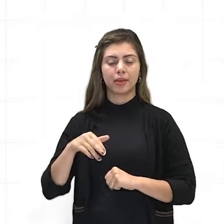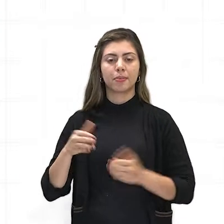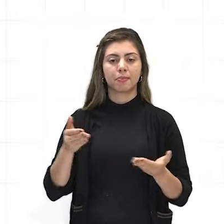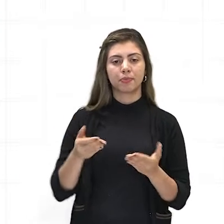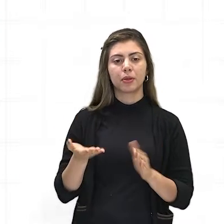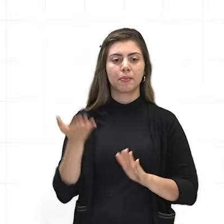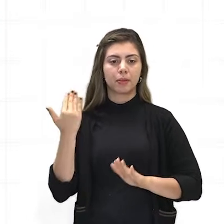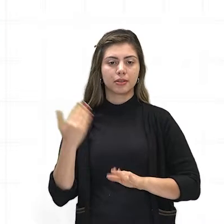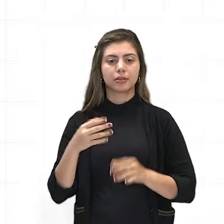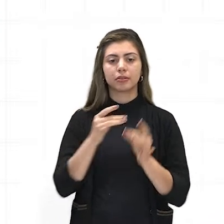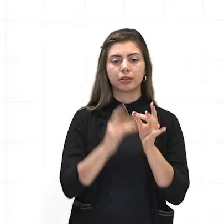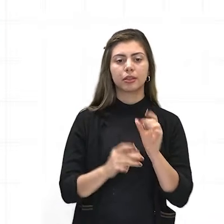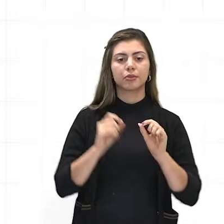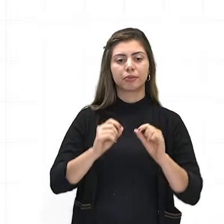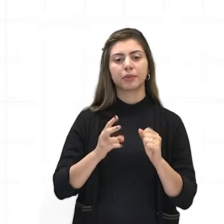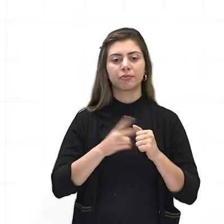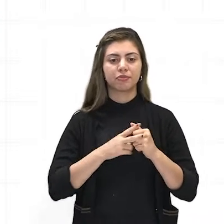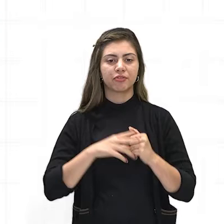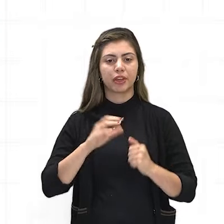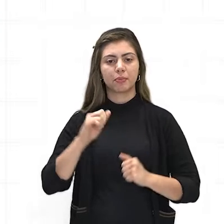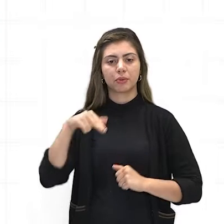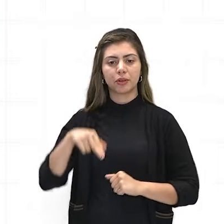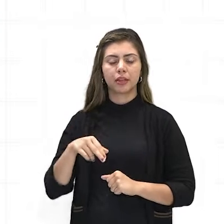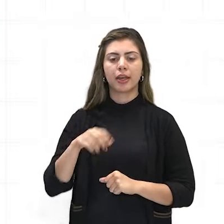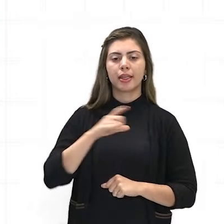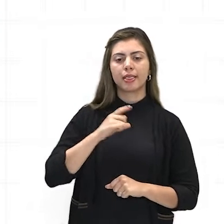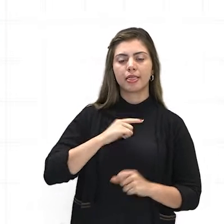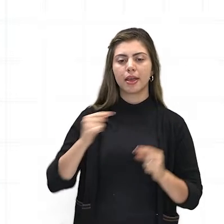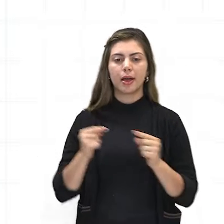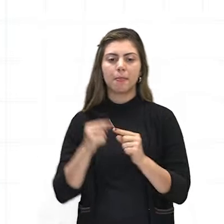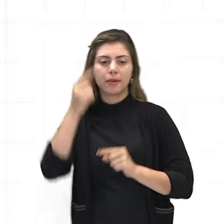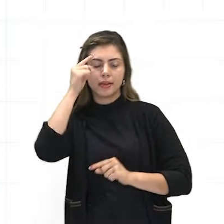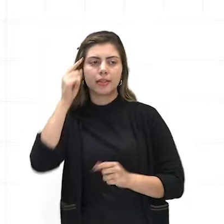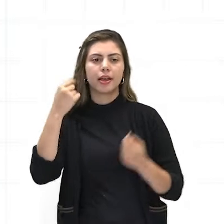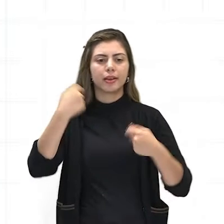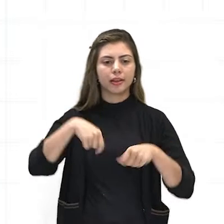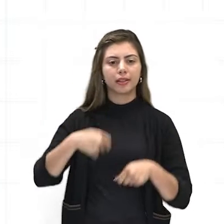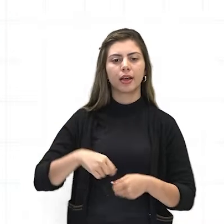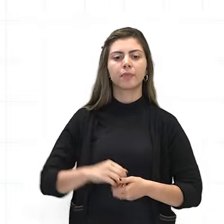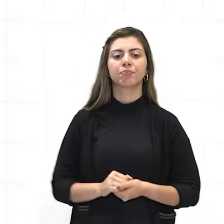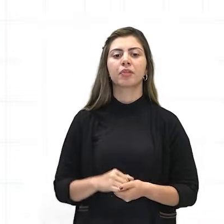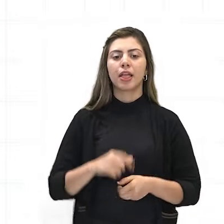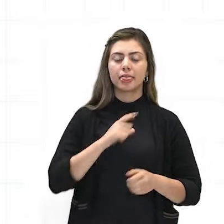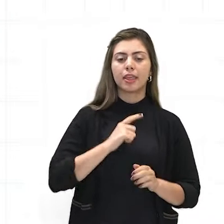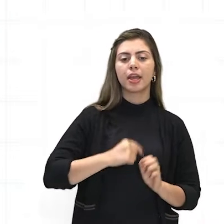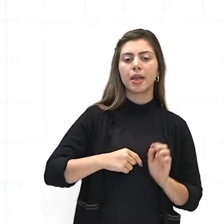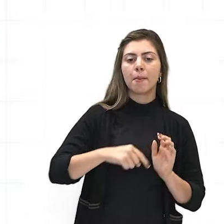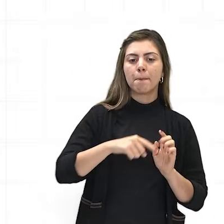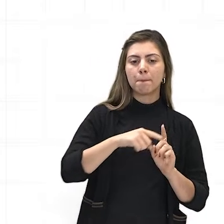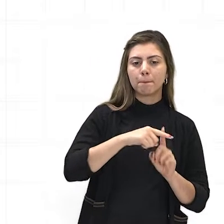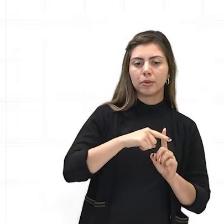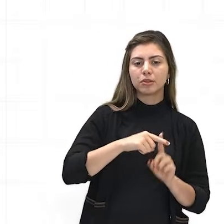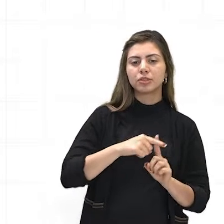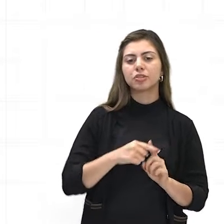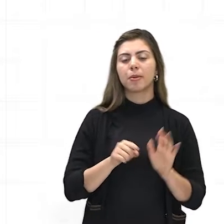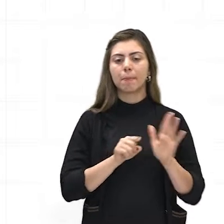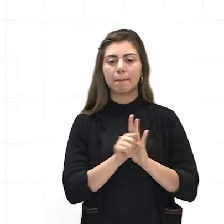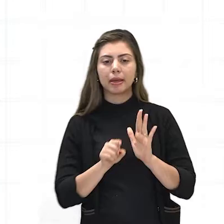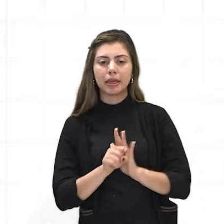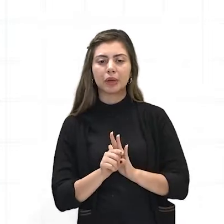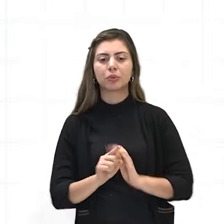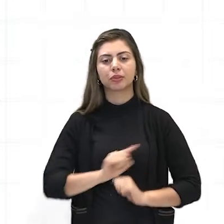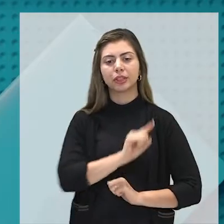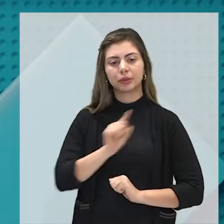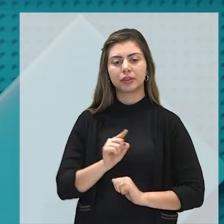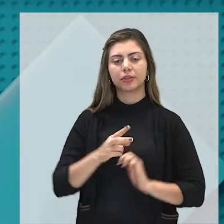passado, e o nosso detalhamento, verbo can, expressando ideia de possibilidades, forma negativa e interrogativa do